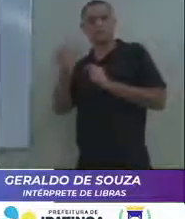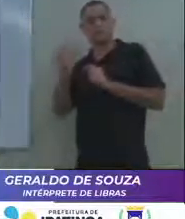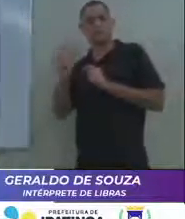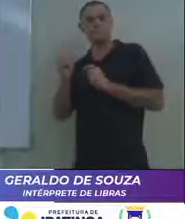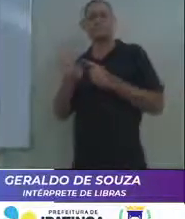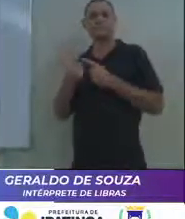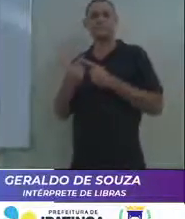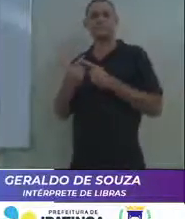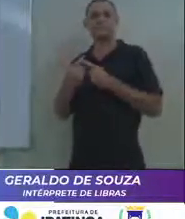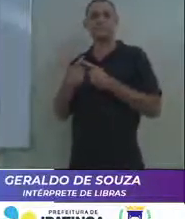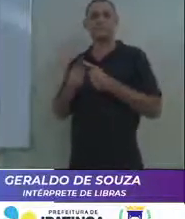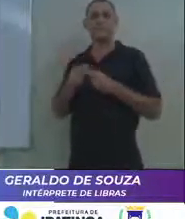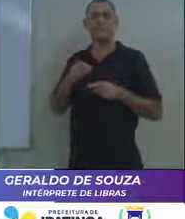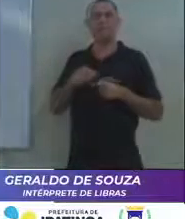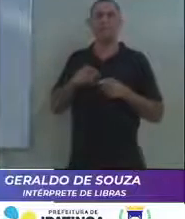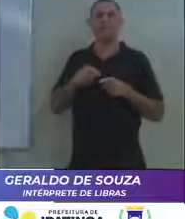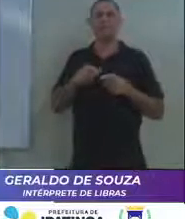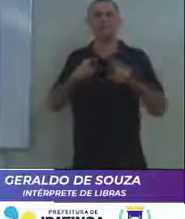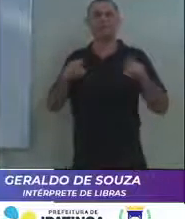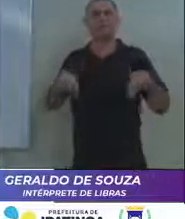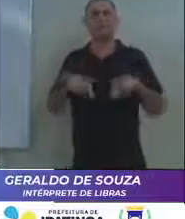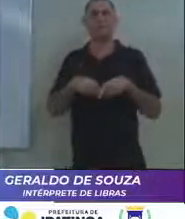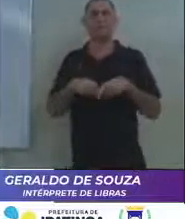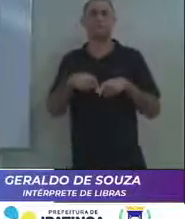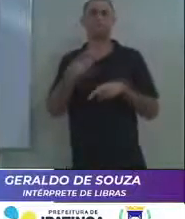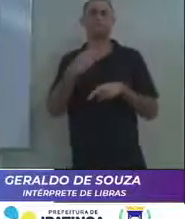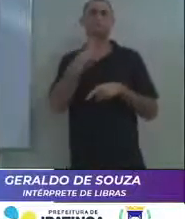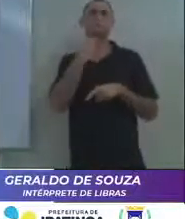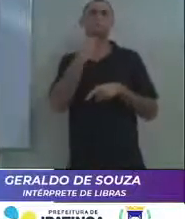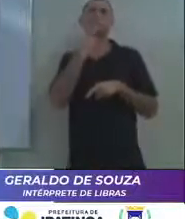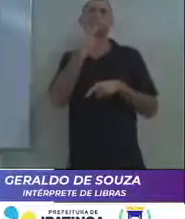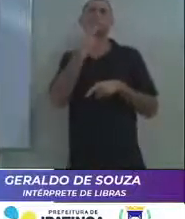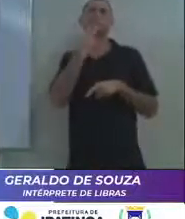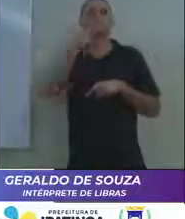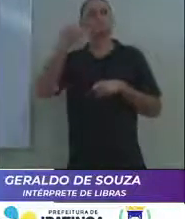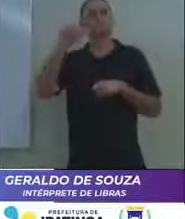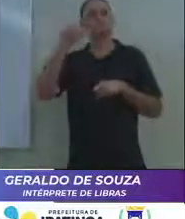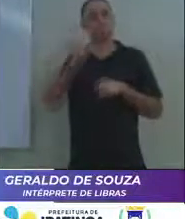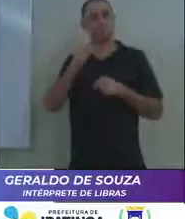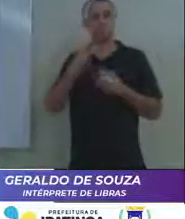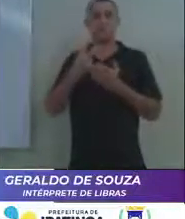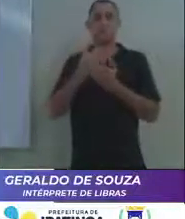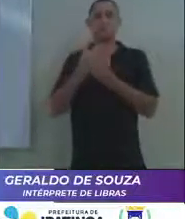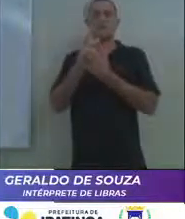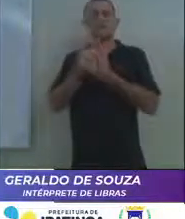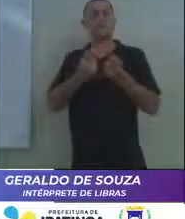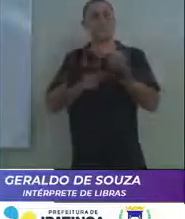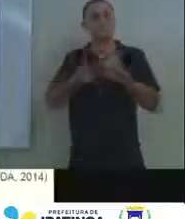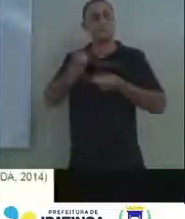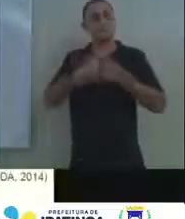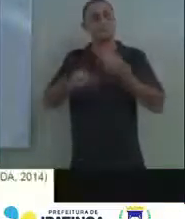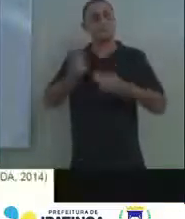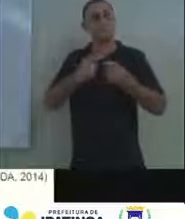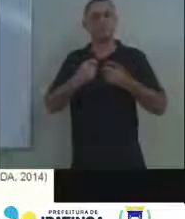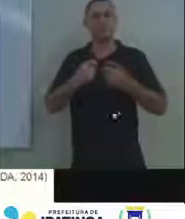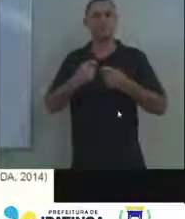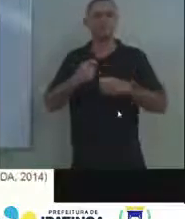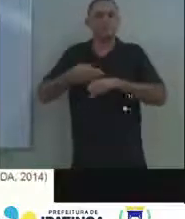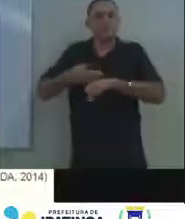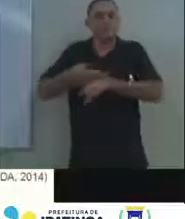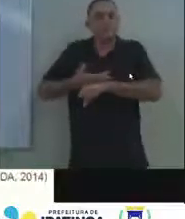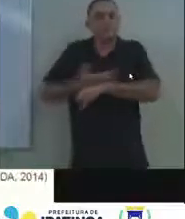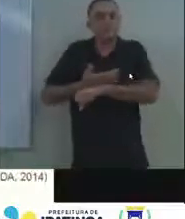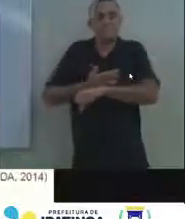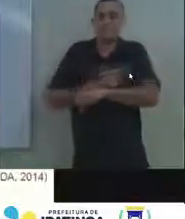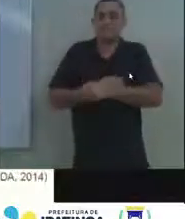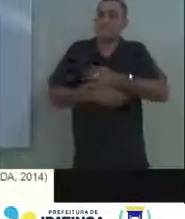minha função, é muito sofrido. Né? Então, eu gero um impacto econômico, um impacto emocional, né,